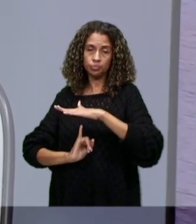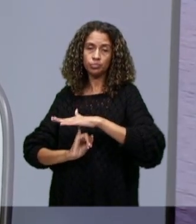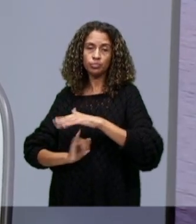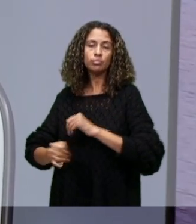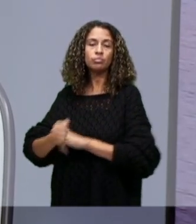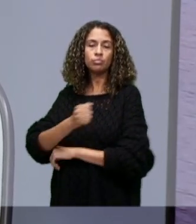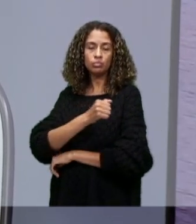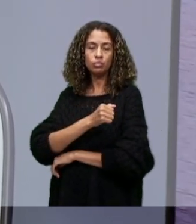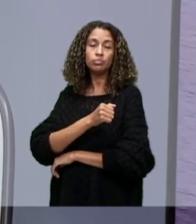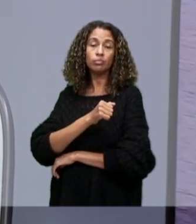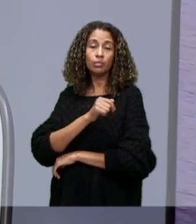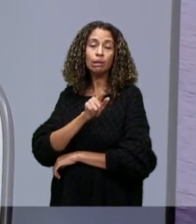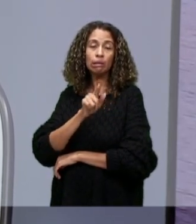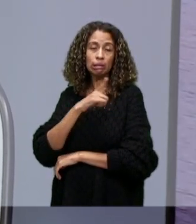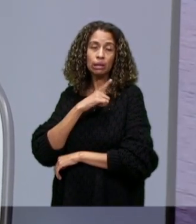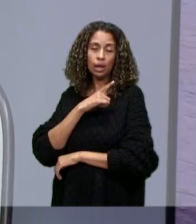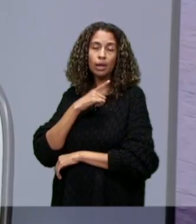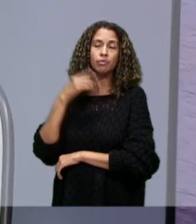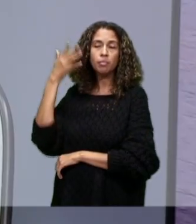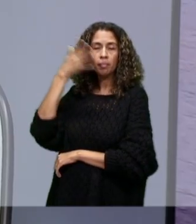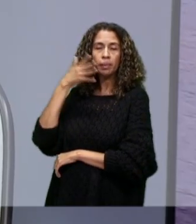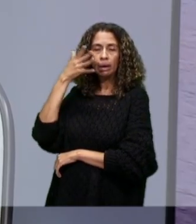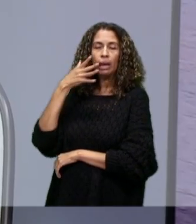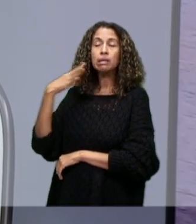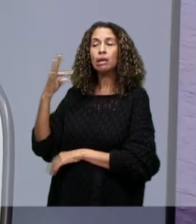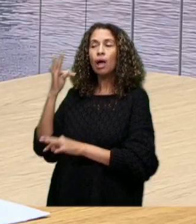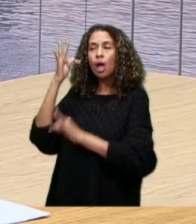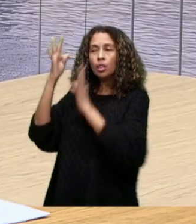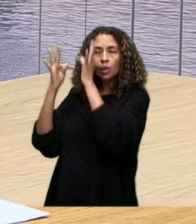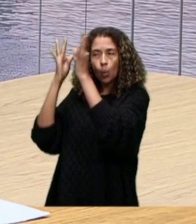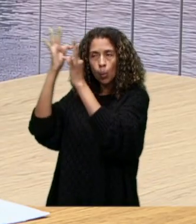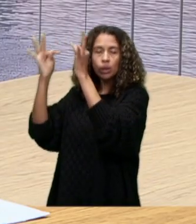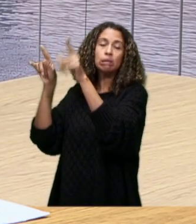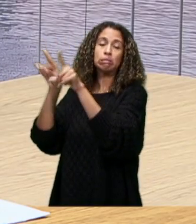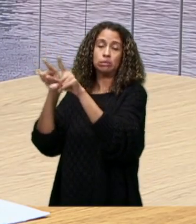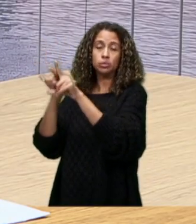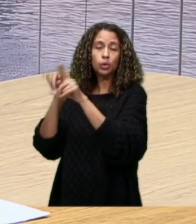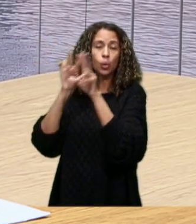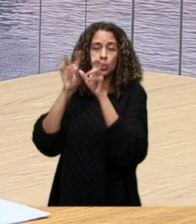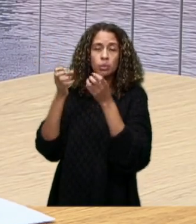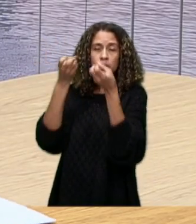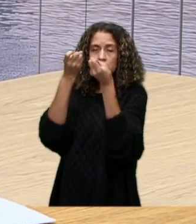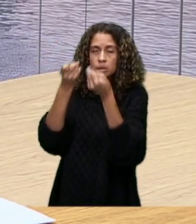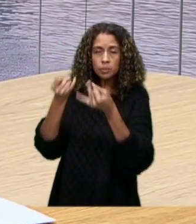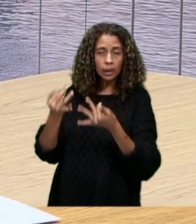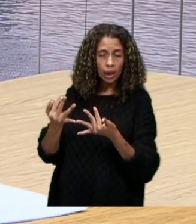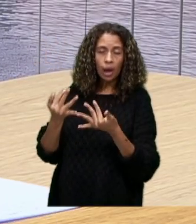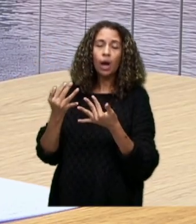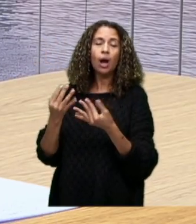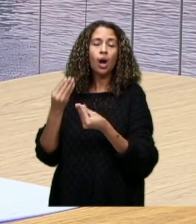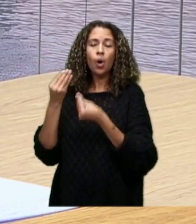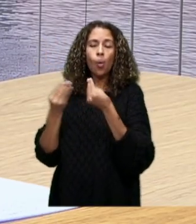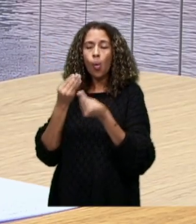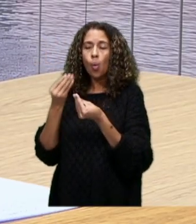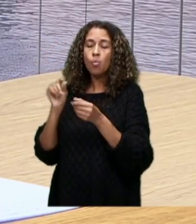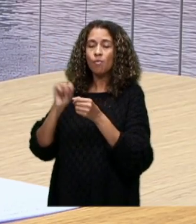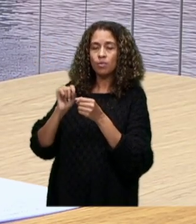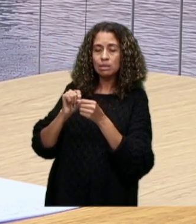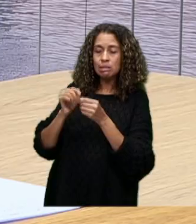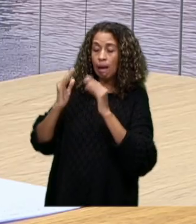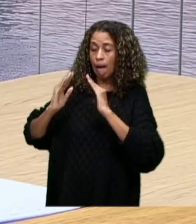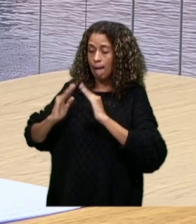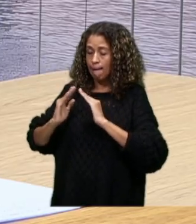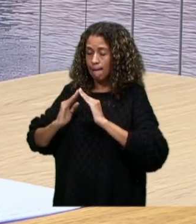uma palestra, a gente fez aquela parte teórica, né, de falar sobre a compostagem, o que é um aterro sanitário, como fazer a compostagem em casa,